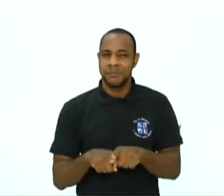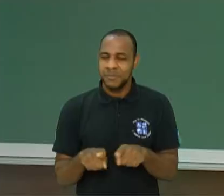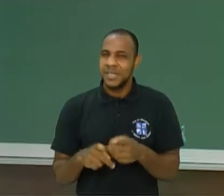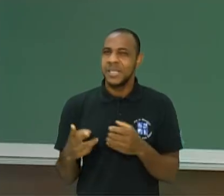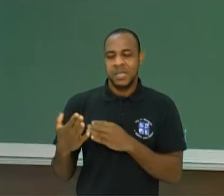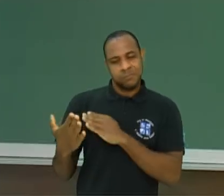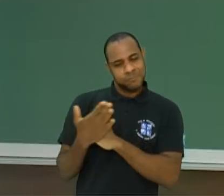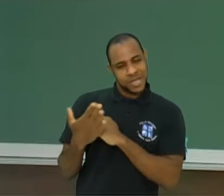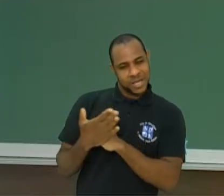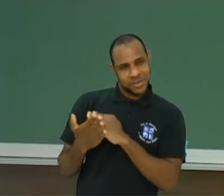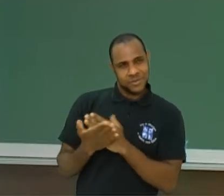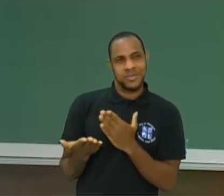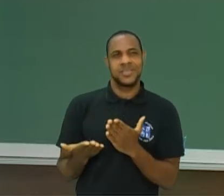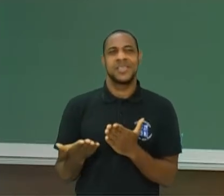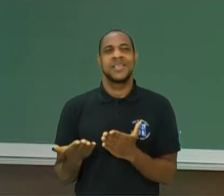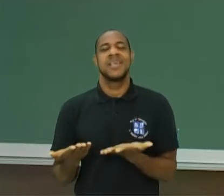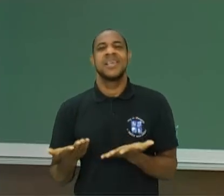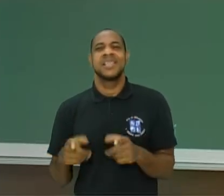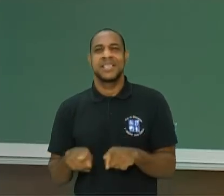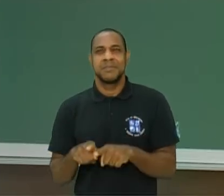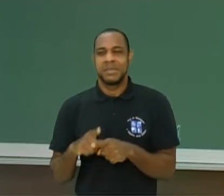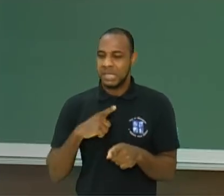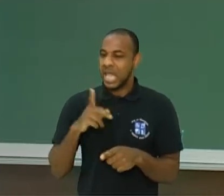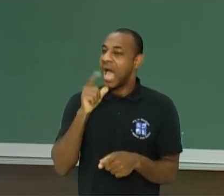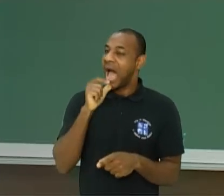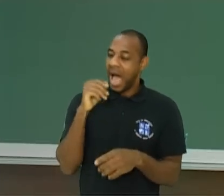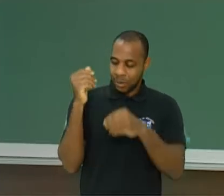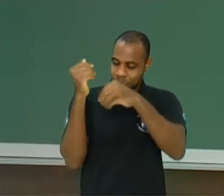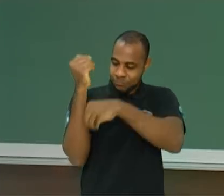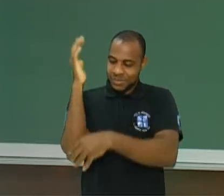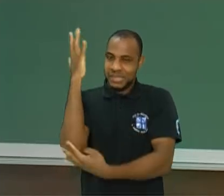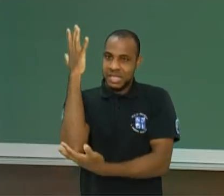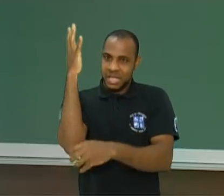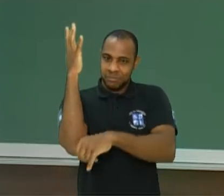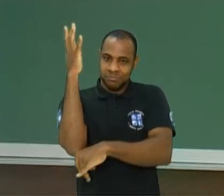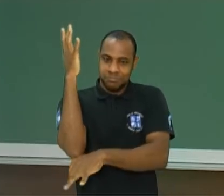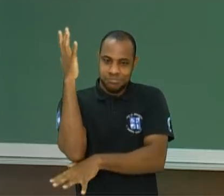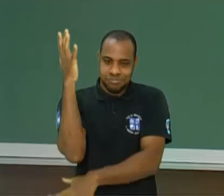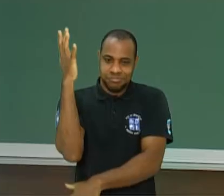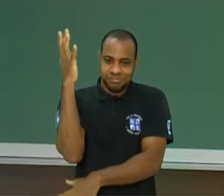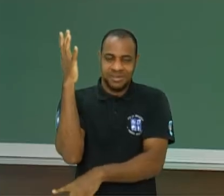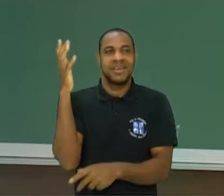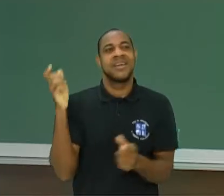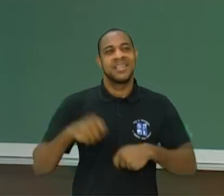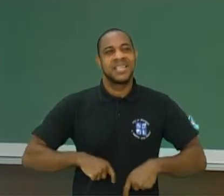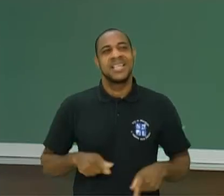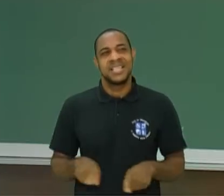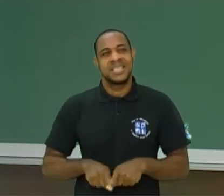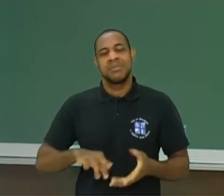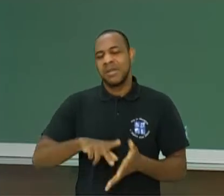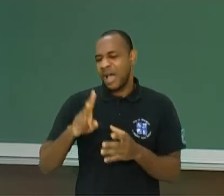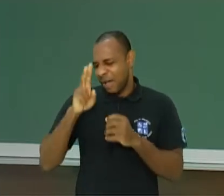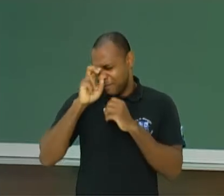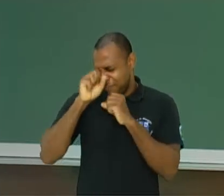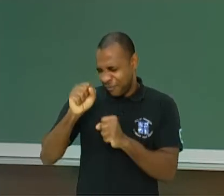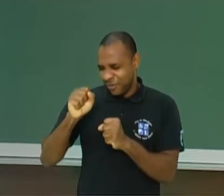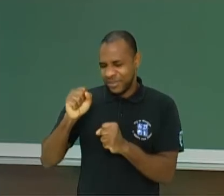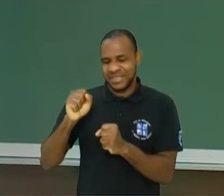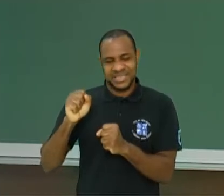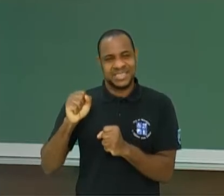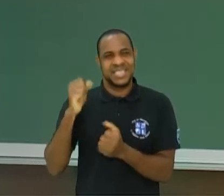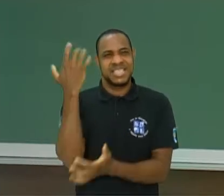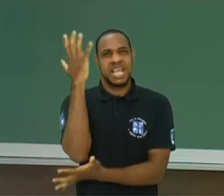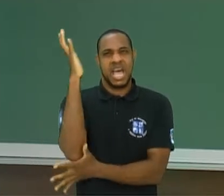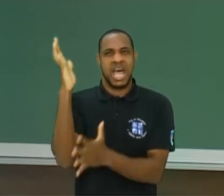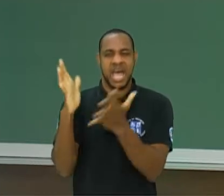que serve também para matar a sede, porque dentro dela tem água também, né? Então, traz toda a questão da força dessa árvore, que é